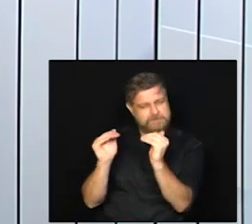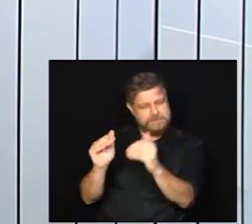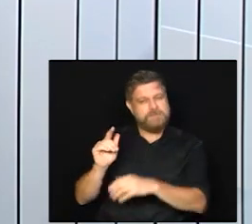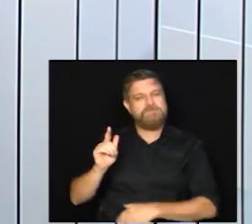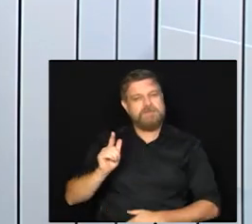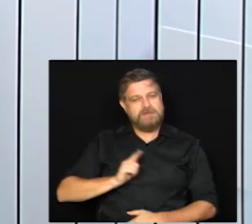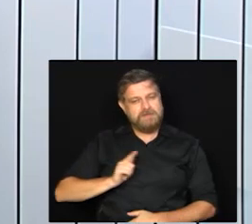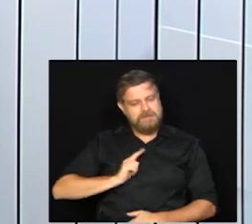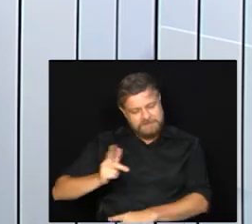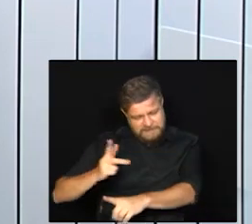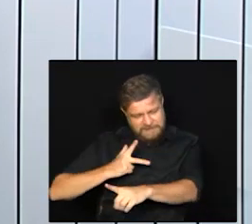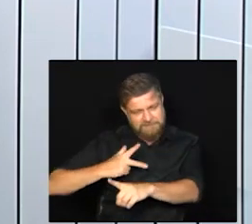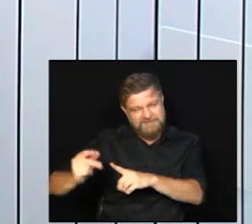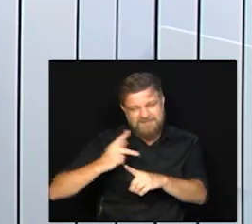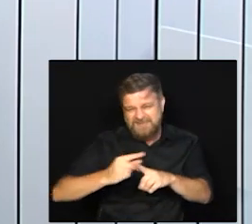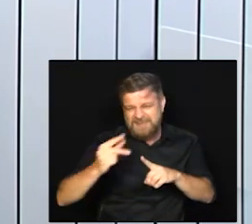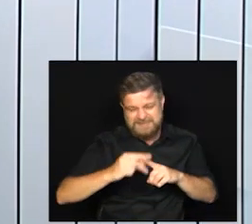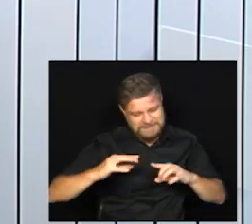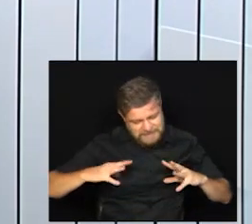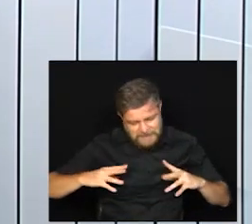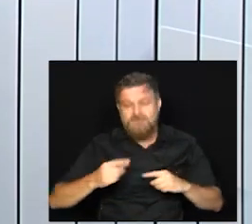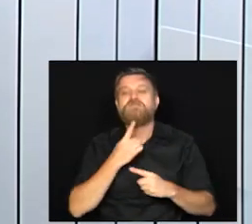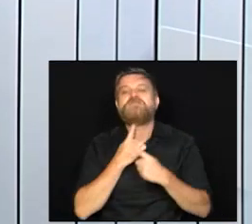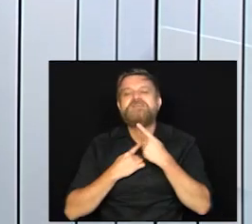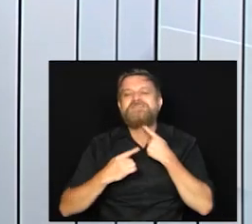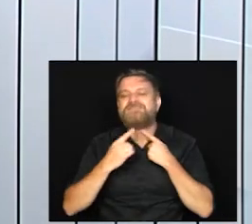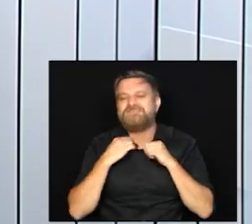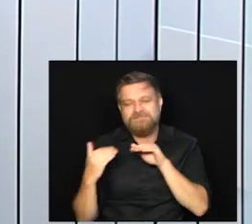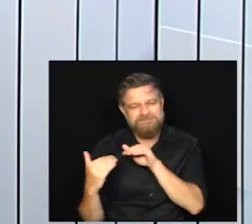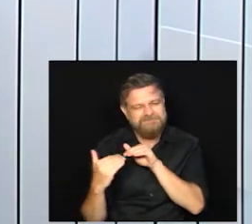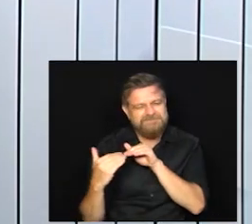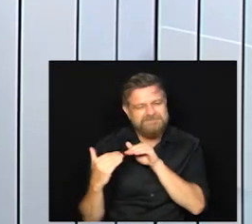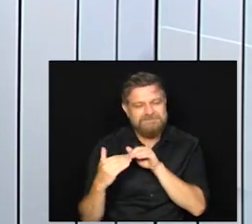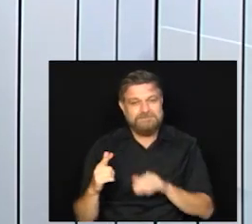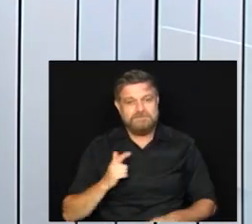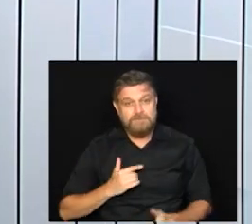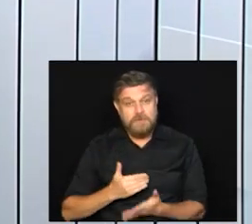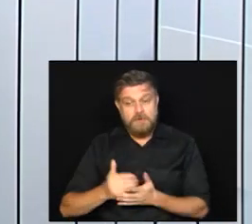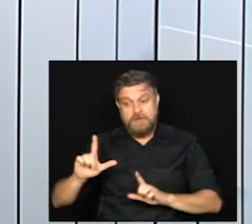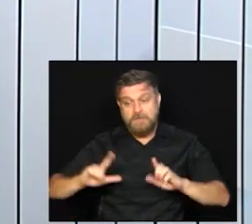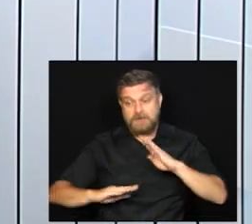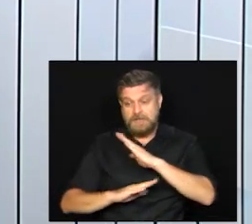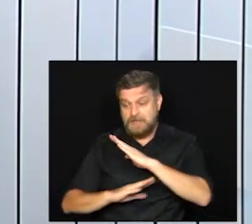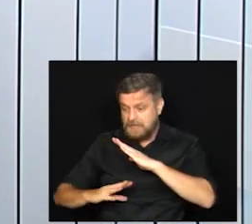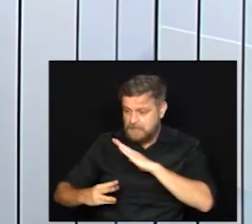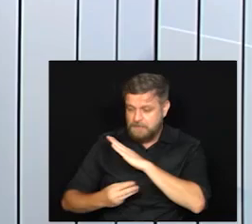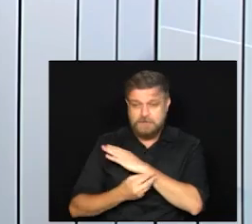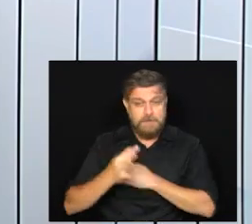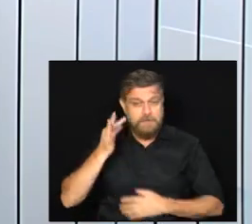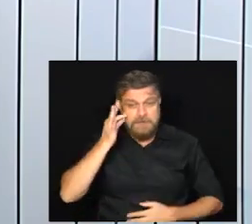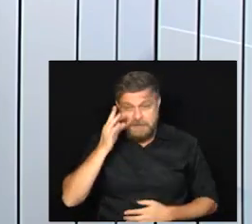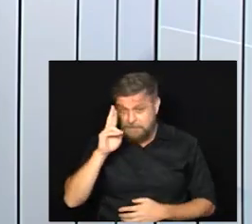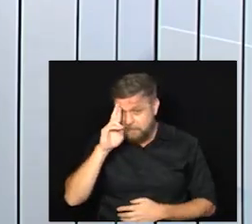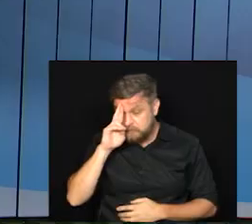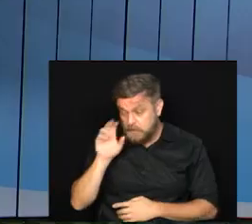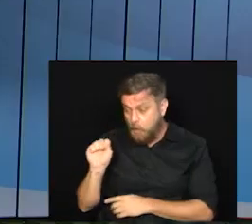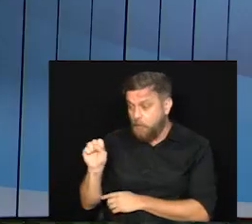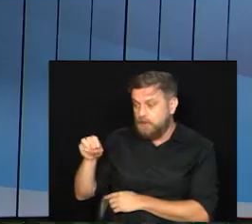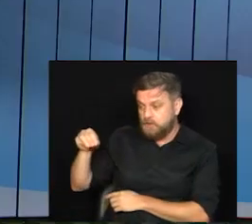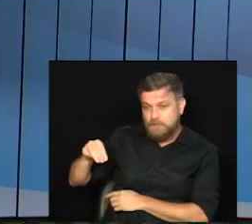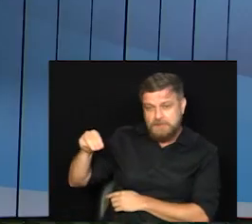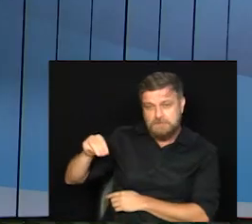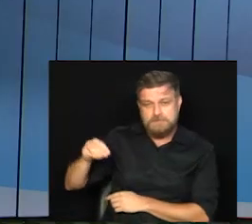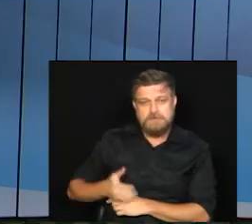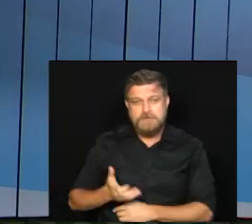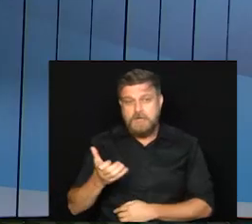consigam conquistar tudo o que desejam. Começa agora o Câmara Total ao vivo, 12:08. E